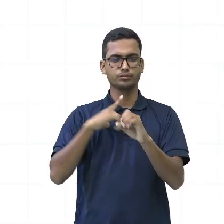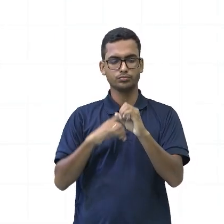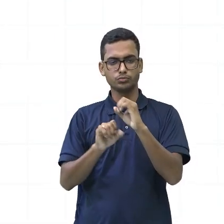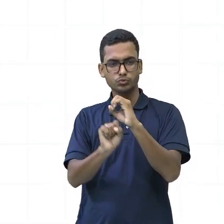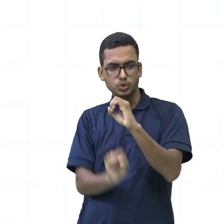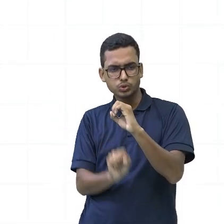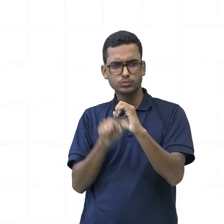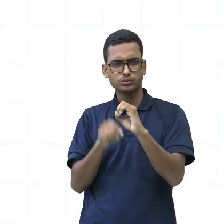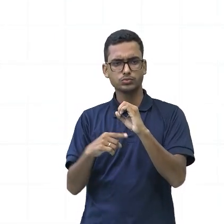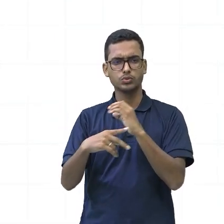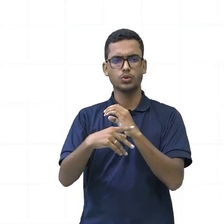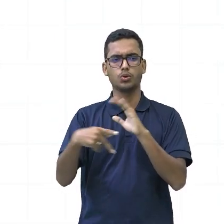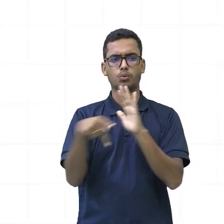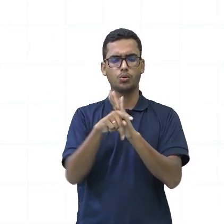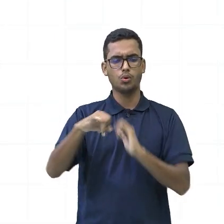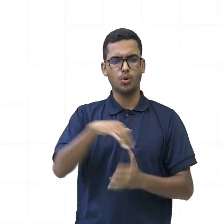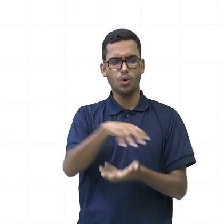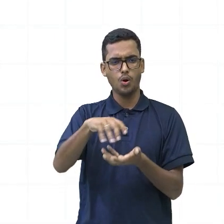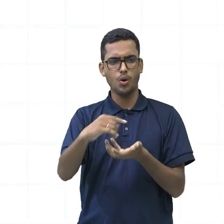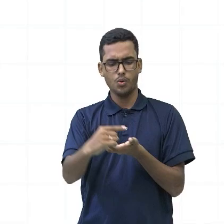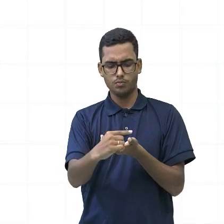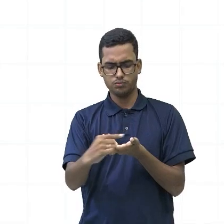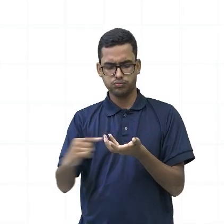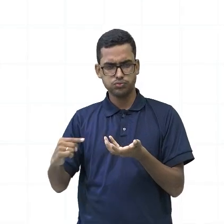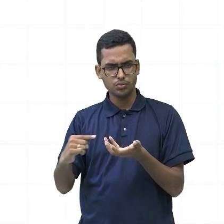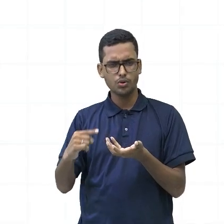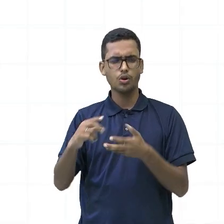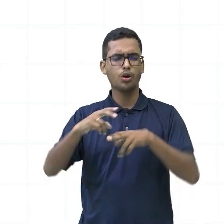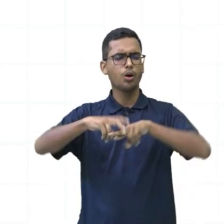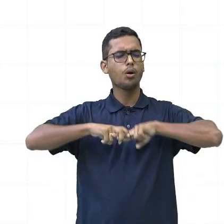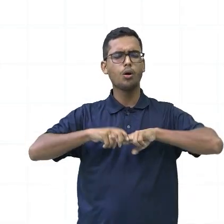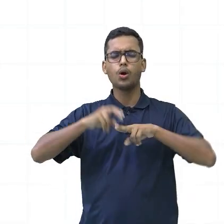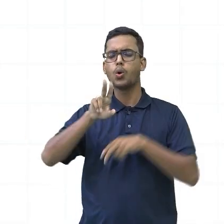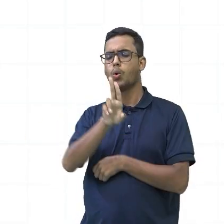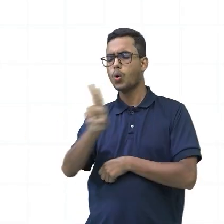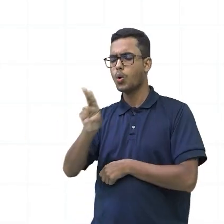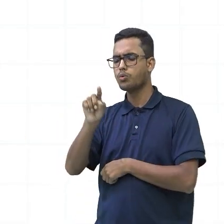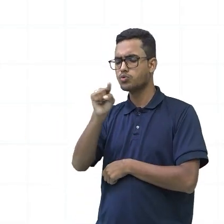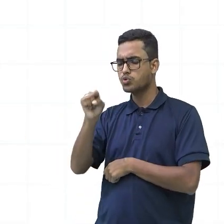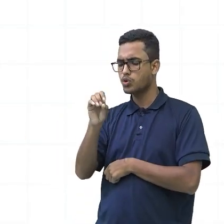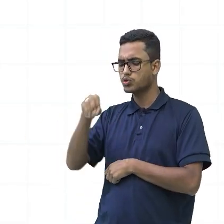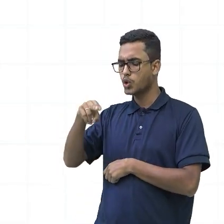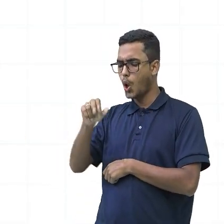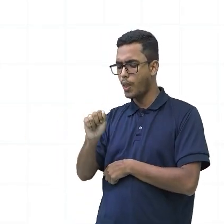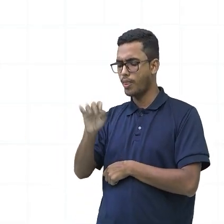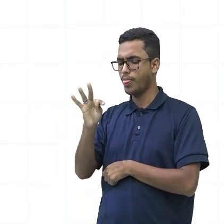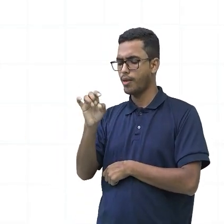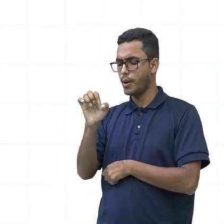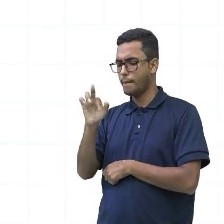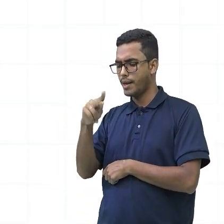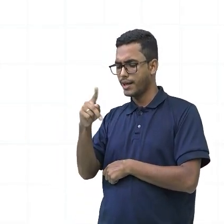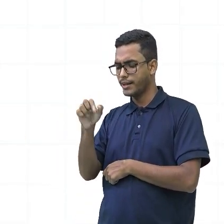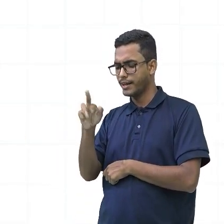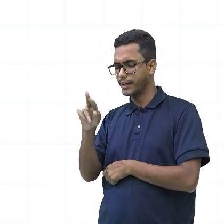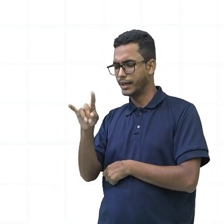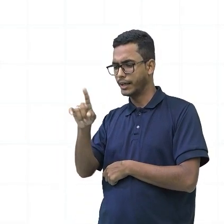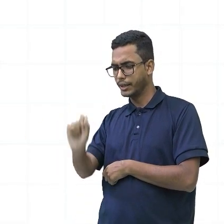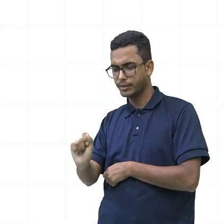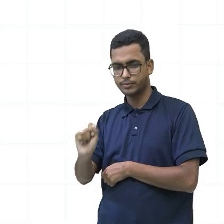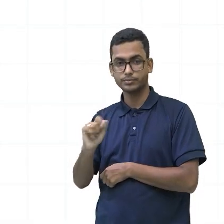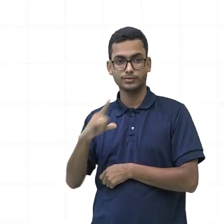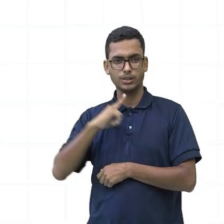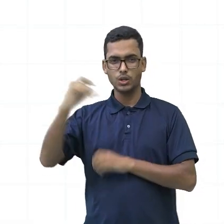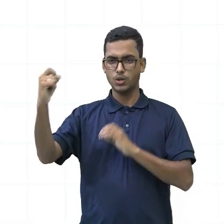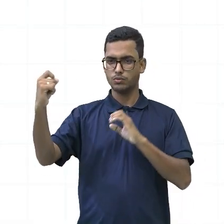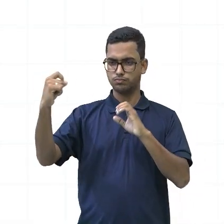Antártico. Por que esse nome zona temperada, né? Porque ele recebe ali uma intensidade de luz que permite que ao longo do